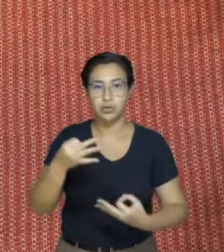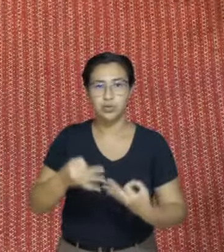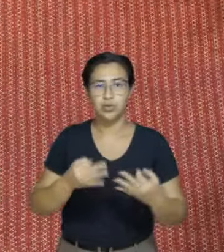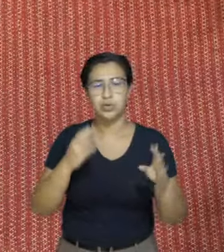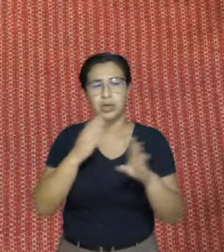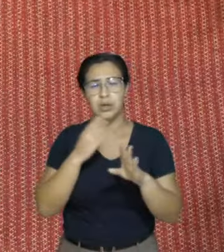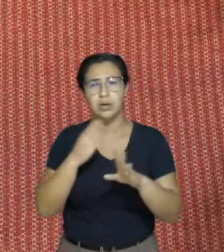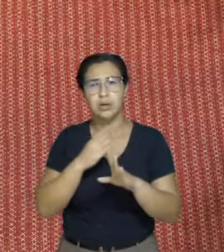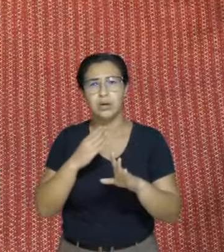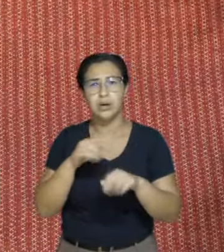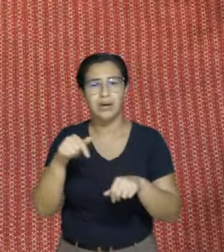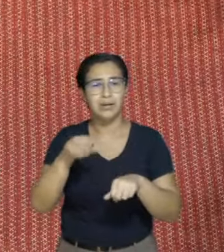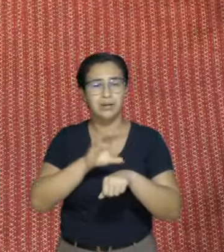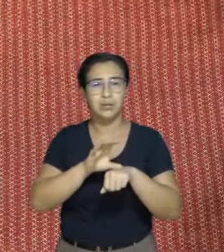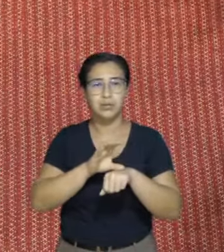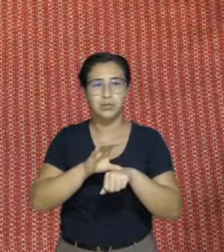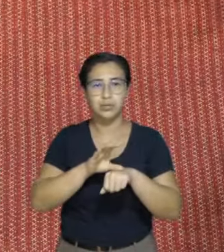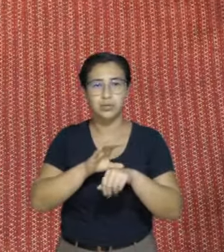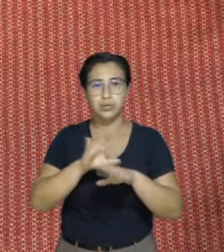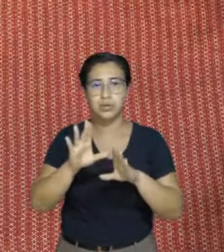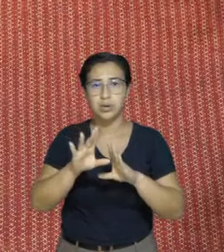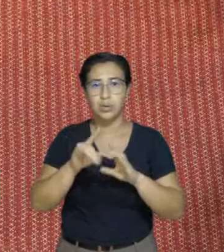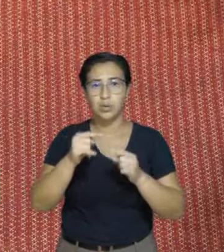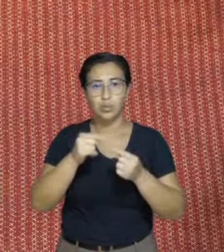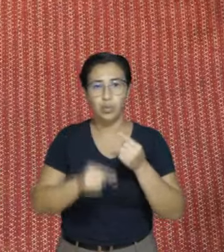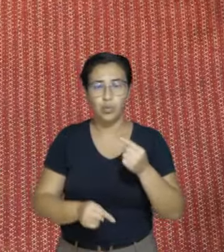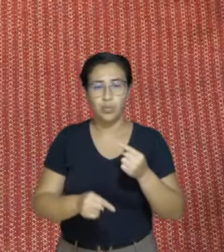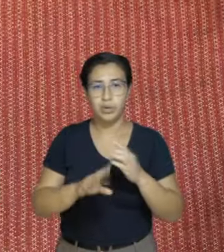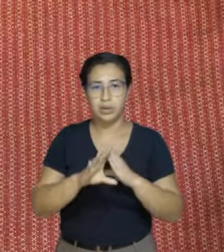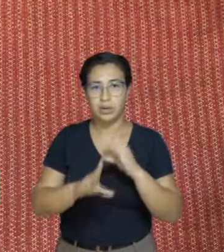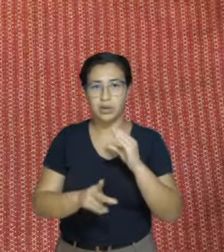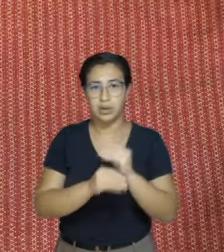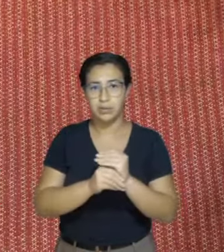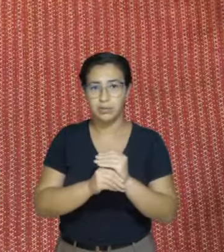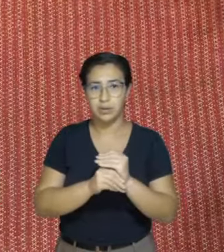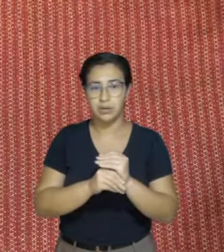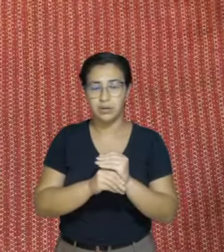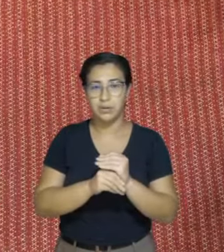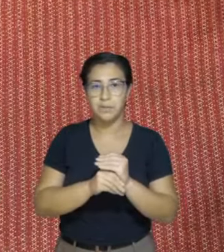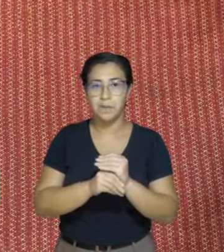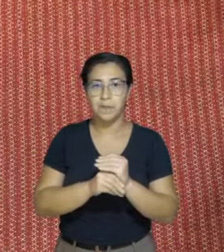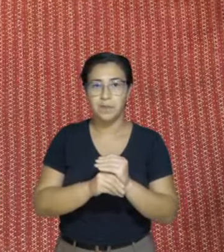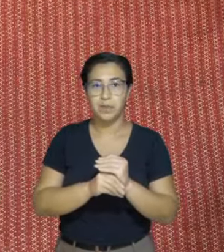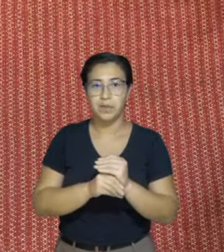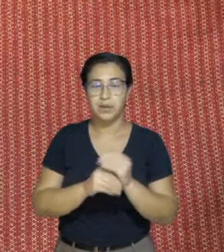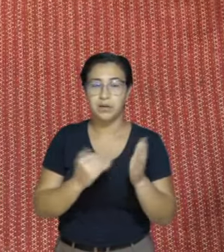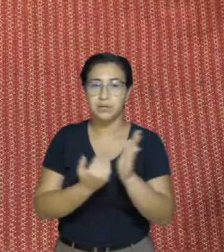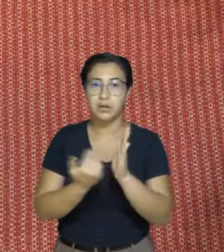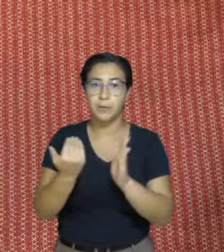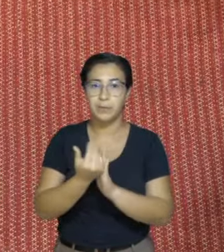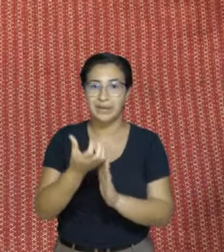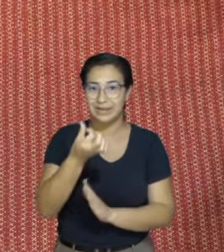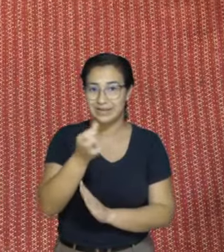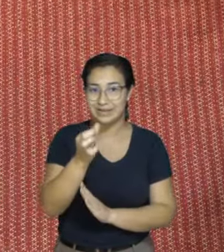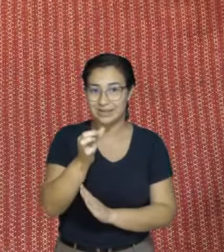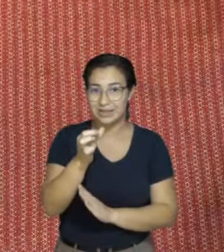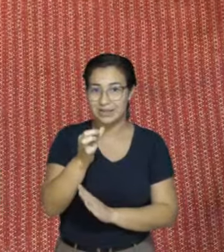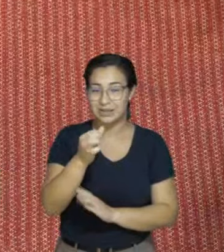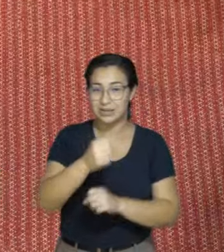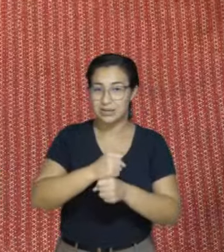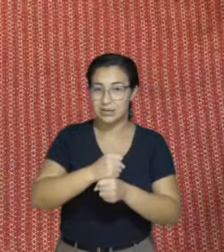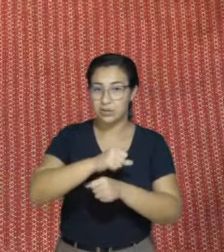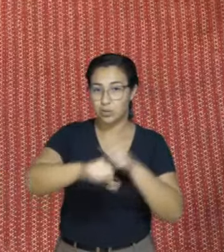emenda parlamentar que prorrogava de 6 para 8 anos os contratos dos servidores ACTs da SAP. Isso